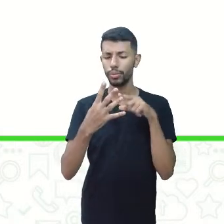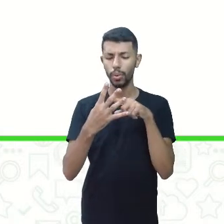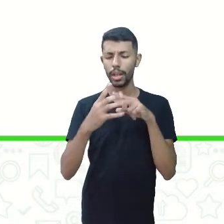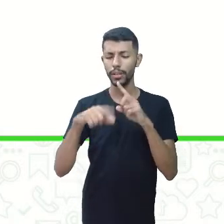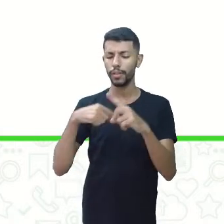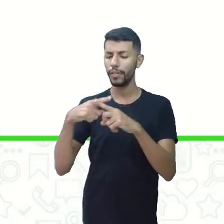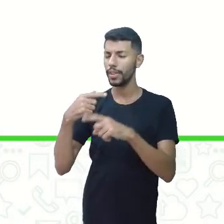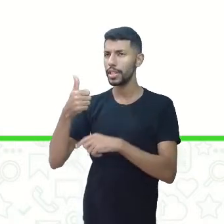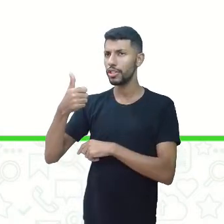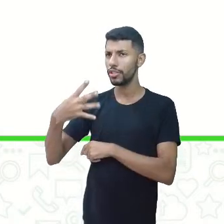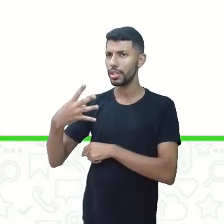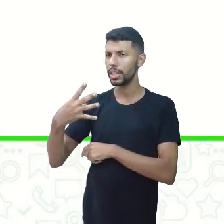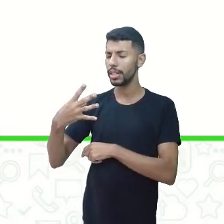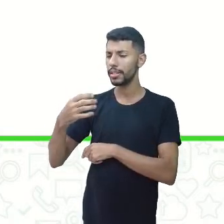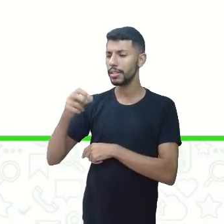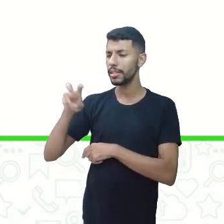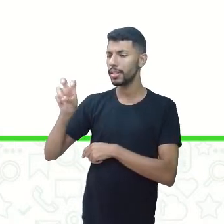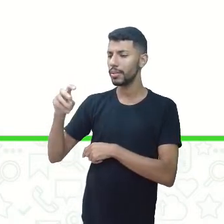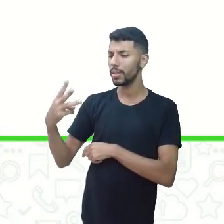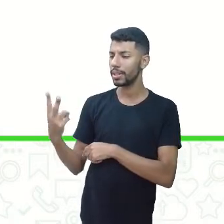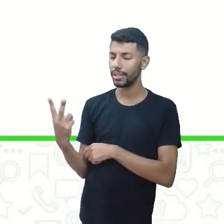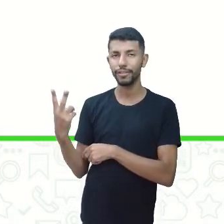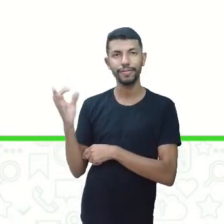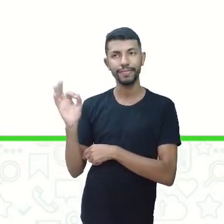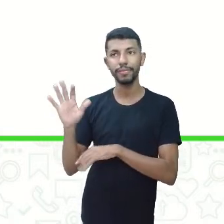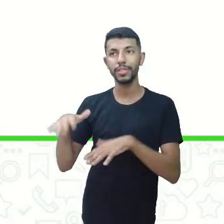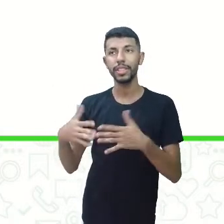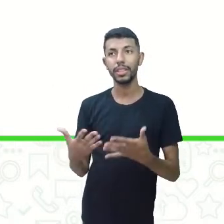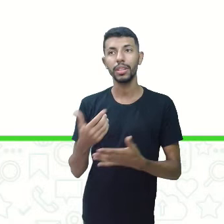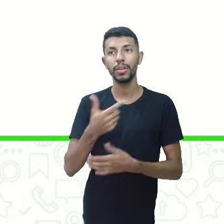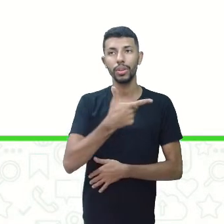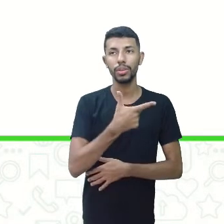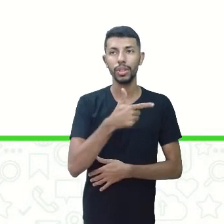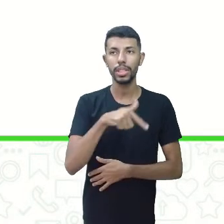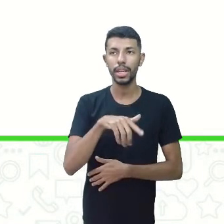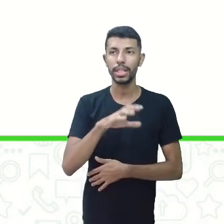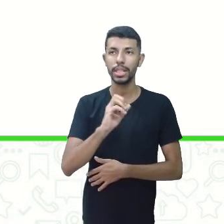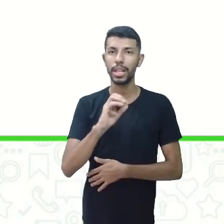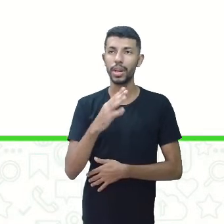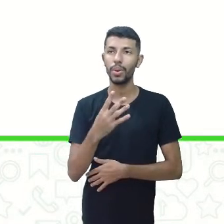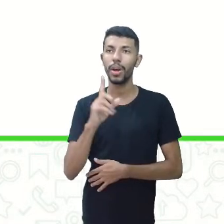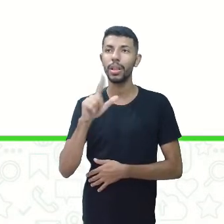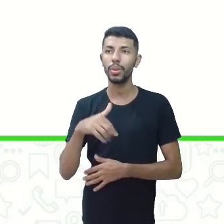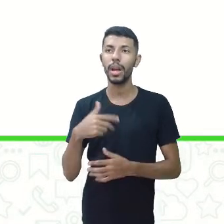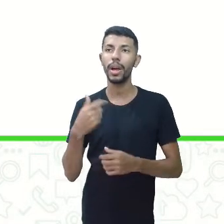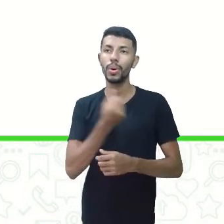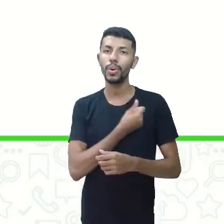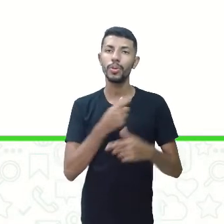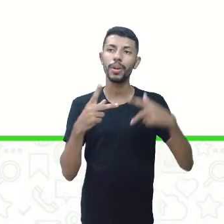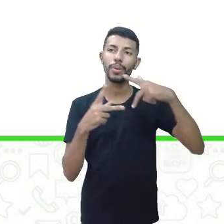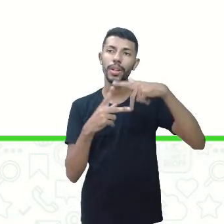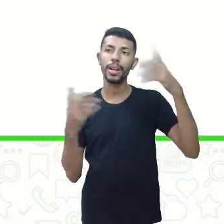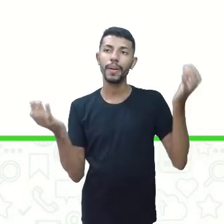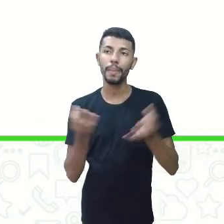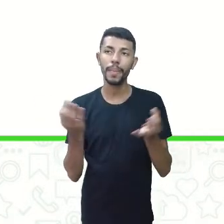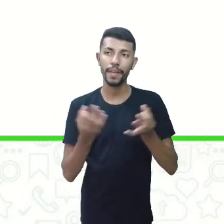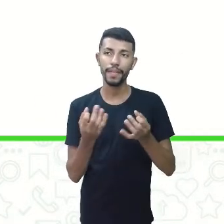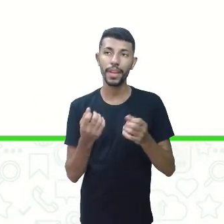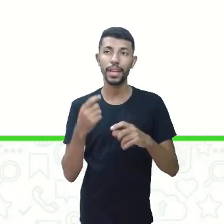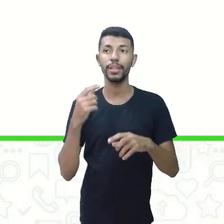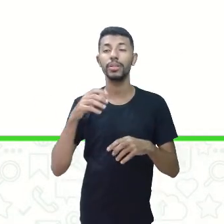52. Logo, 2.704 é um número do quadrado perfeito. Porque se eu multiplicar 52